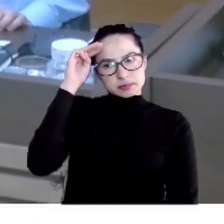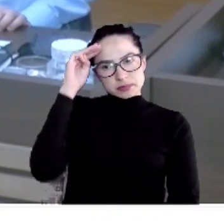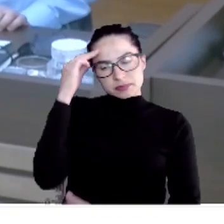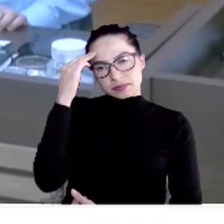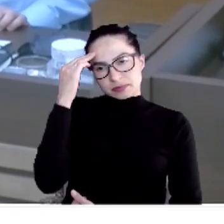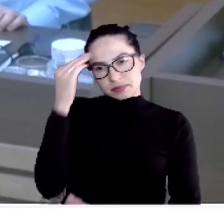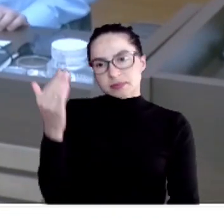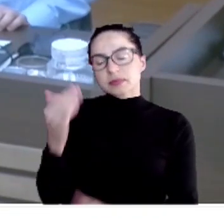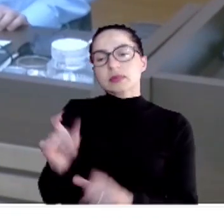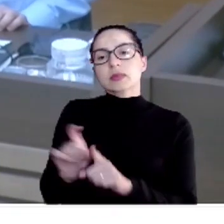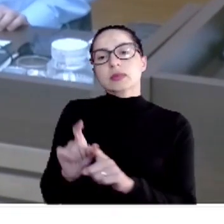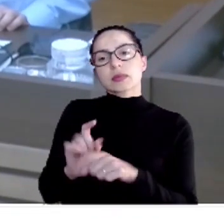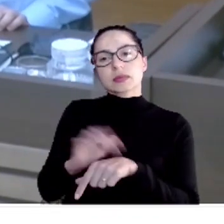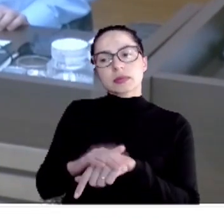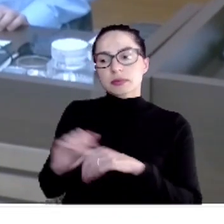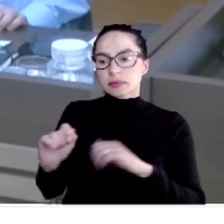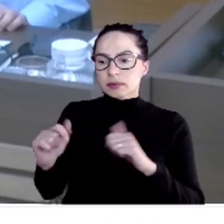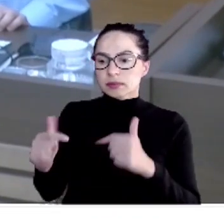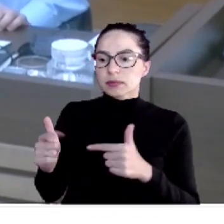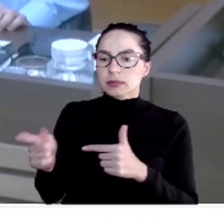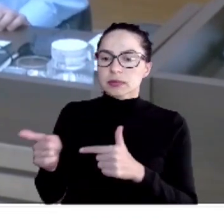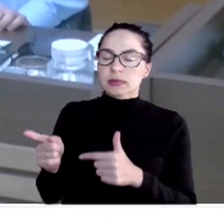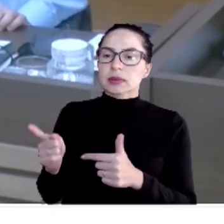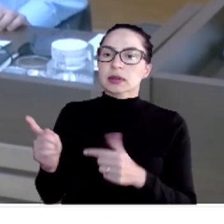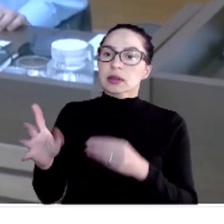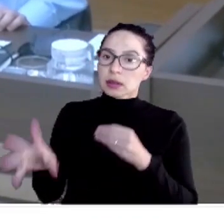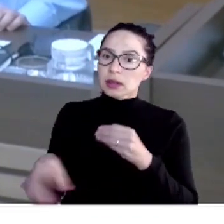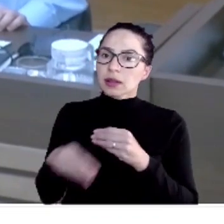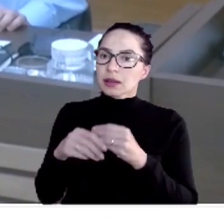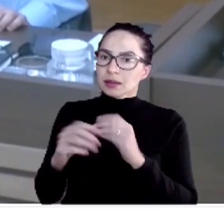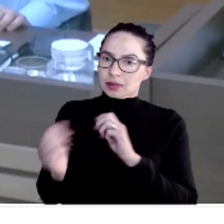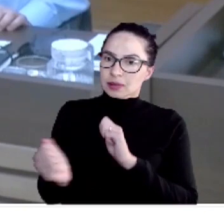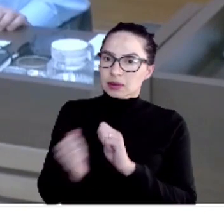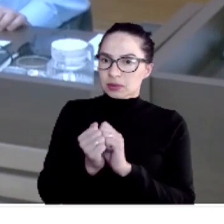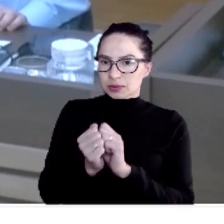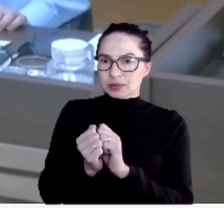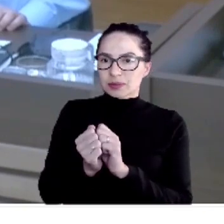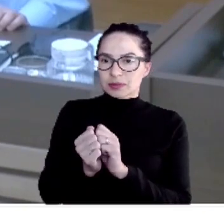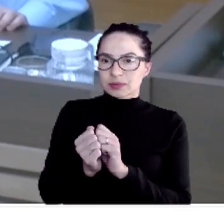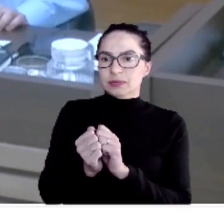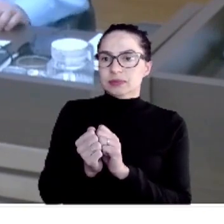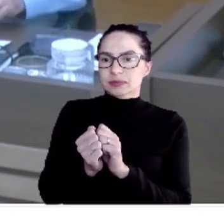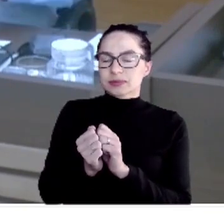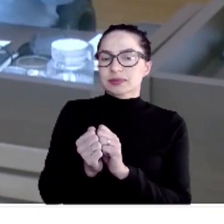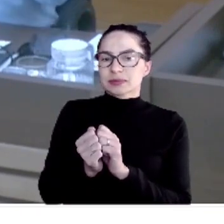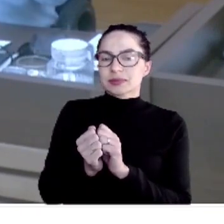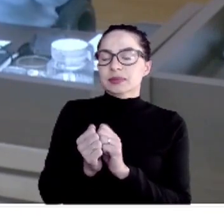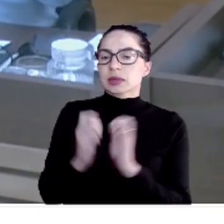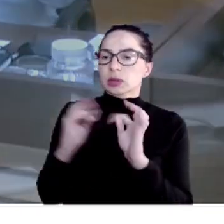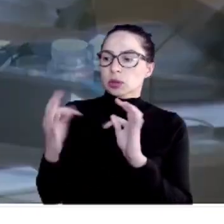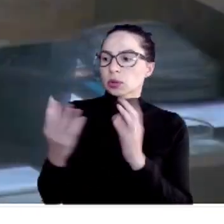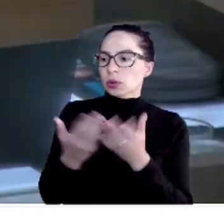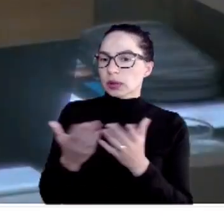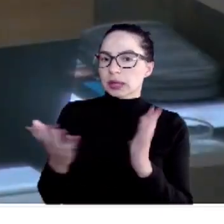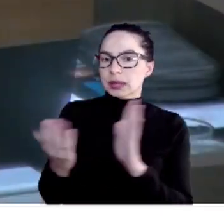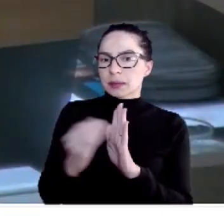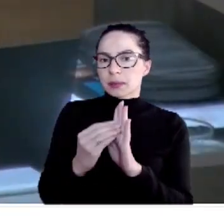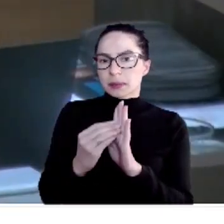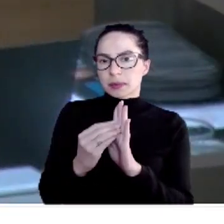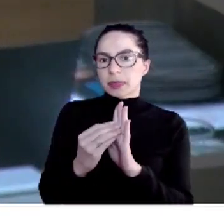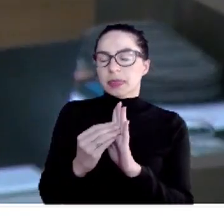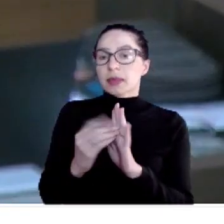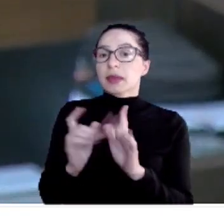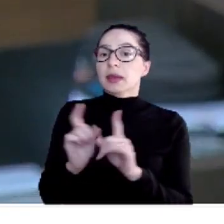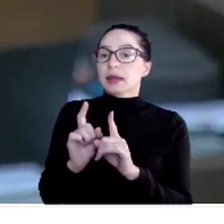pela iniciativa e nos incluir juntos nessa moção. E eu ainda pego um pouquinho das